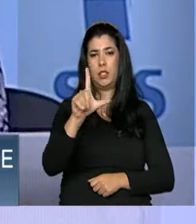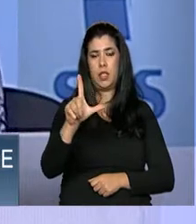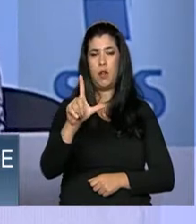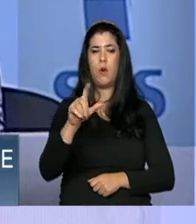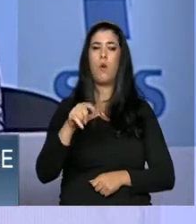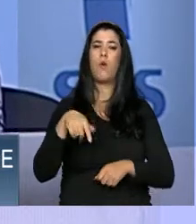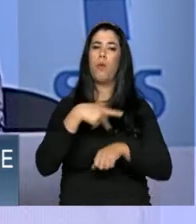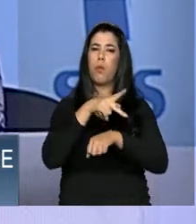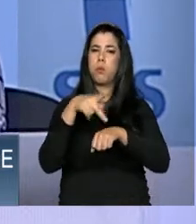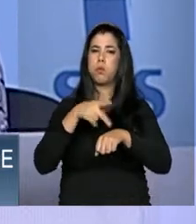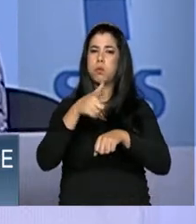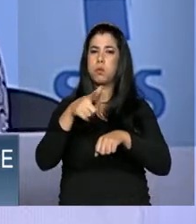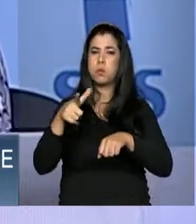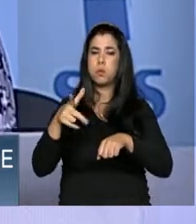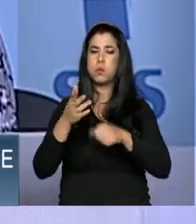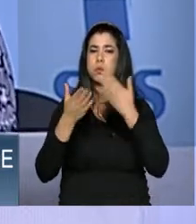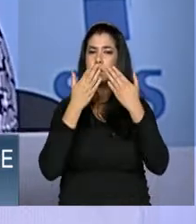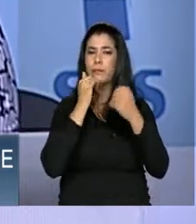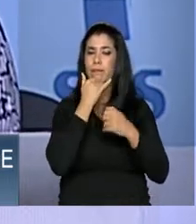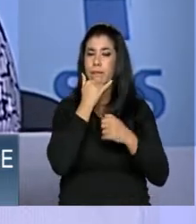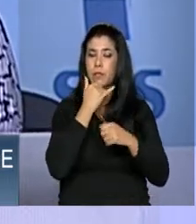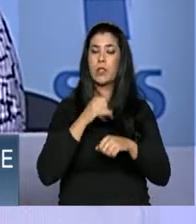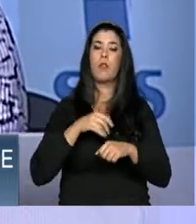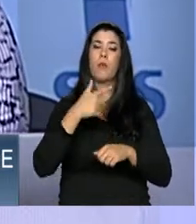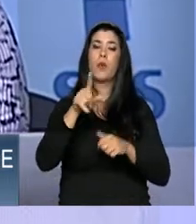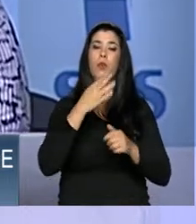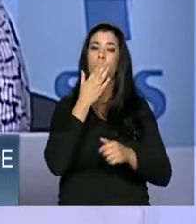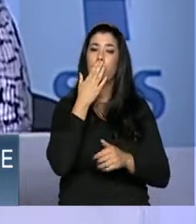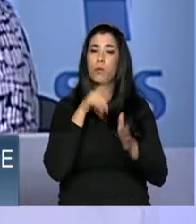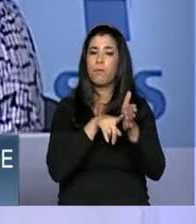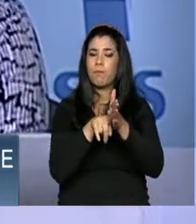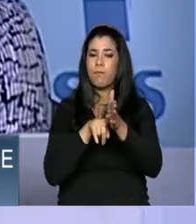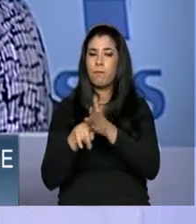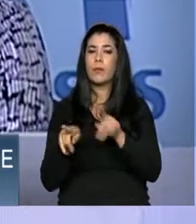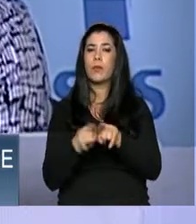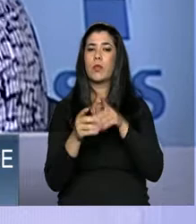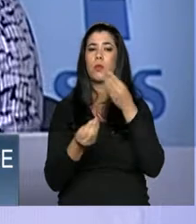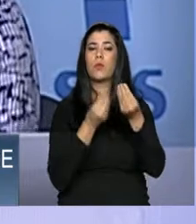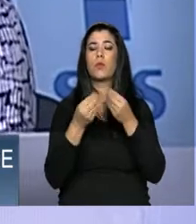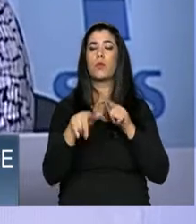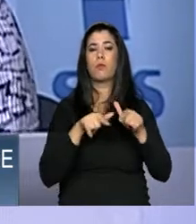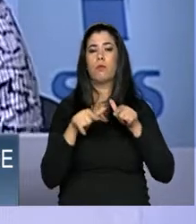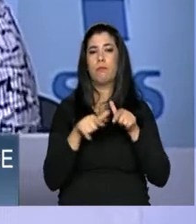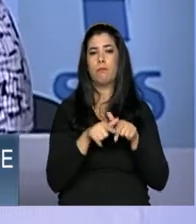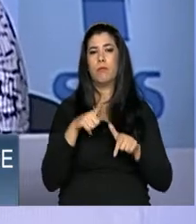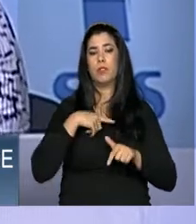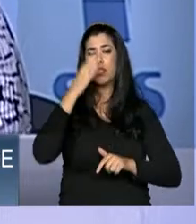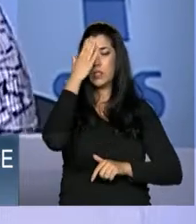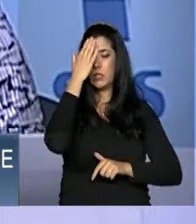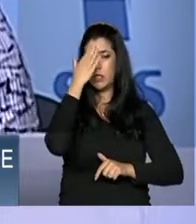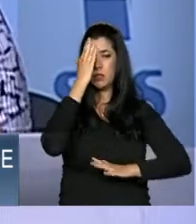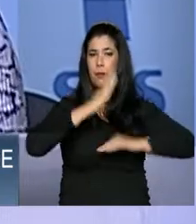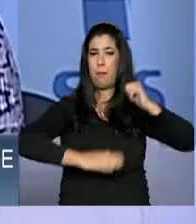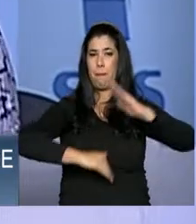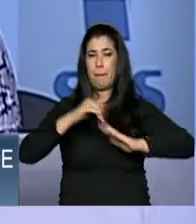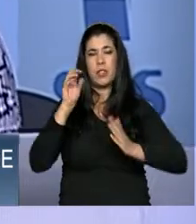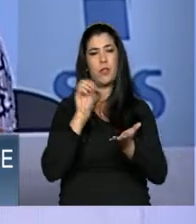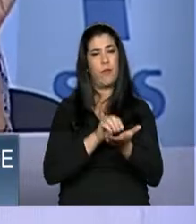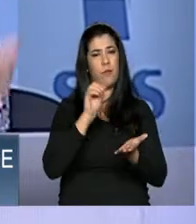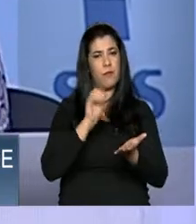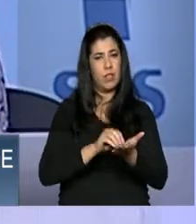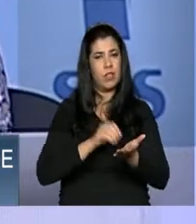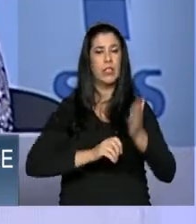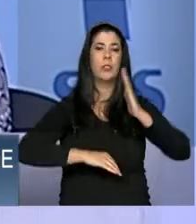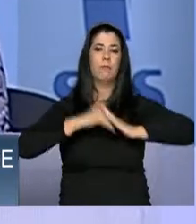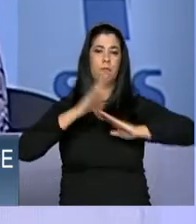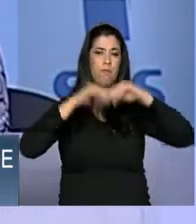prévio. E isso nós sabemos, então, em função dos hábitos alimentares inadequados, pouca